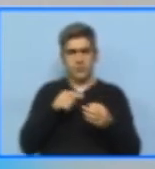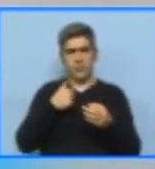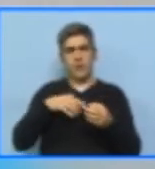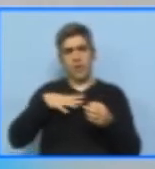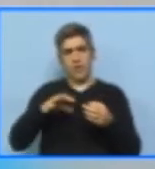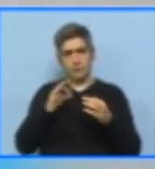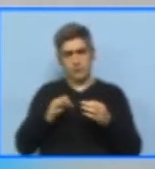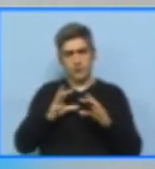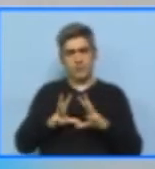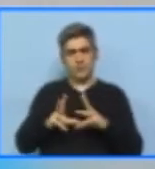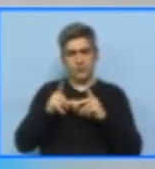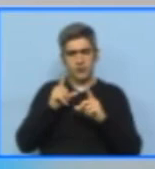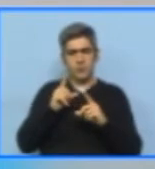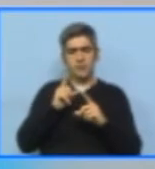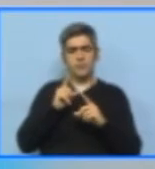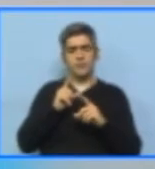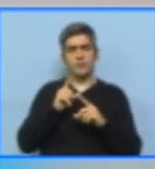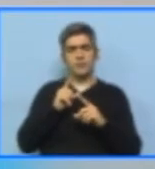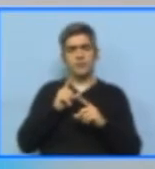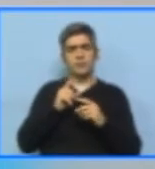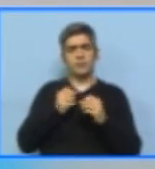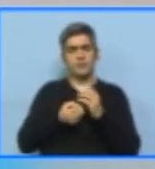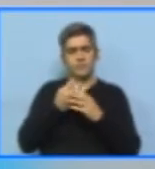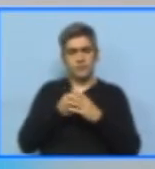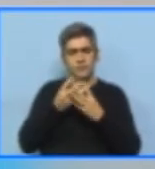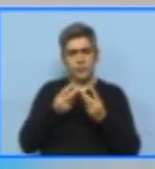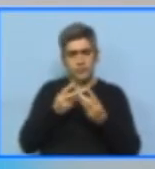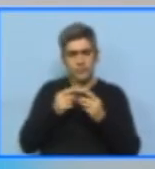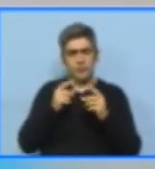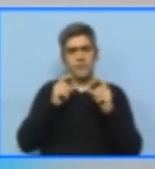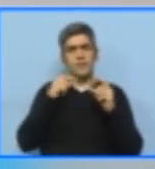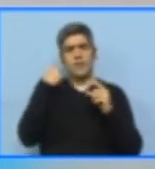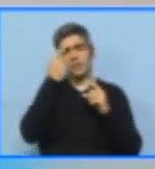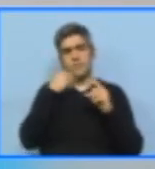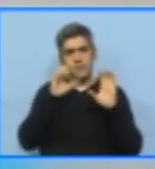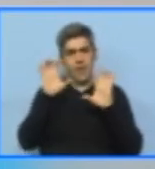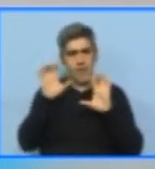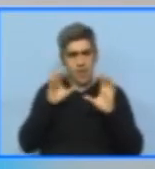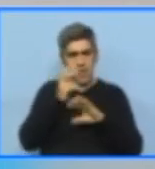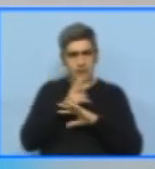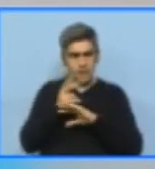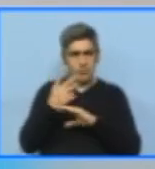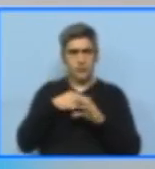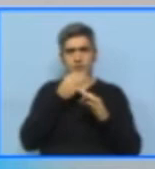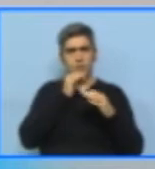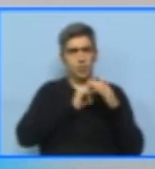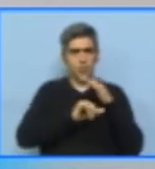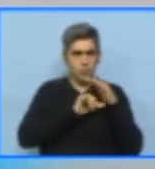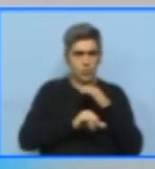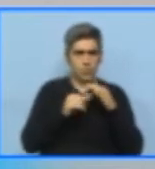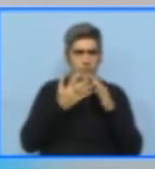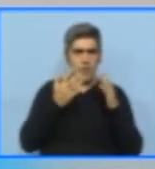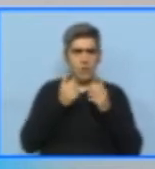queremos desenvolver aquilo que é a produção de conteúdos e aquilo que é a imagem. Não é? Hoje em dia, nós falamos do YouTube como